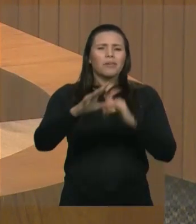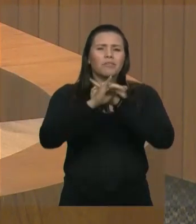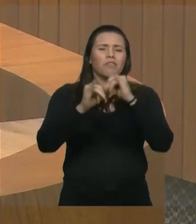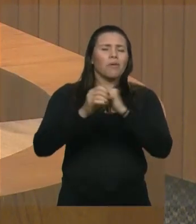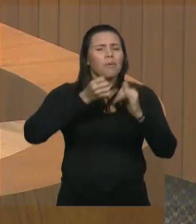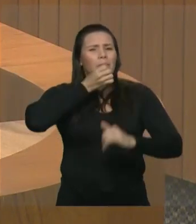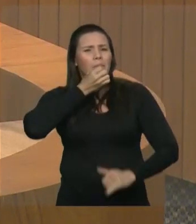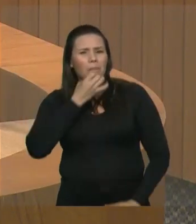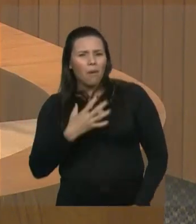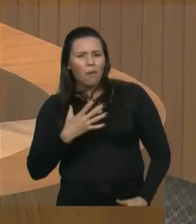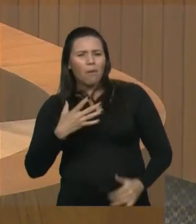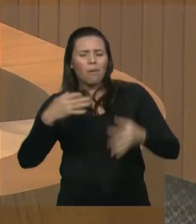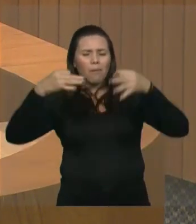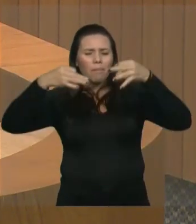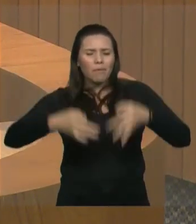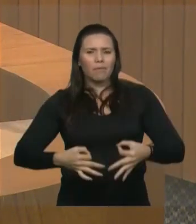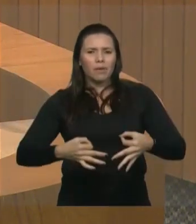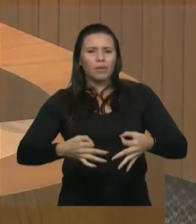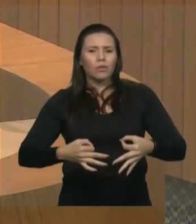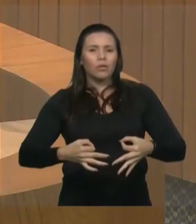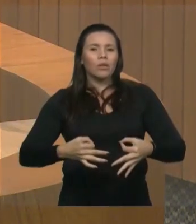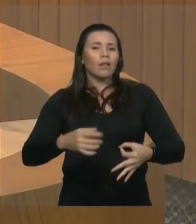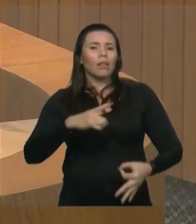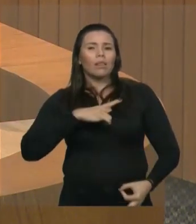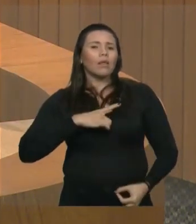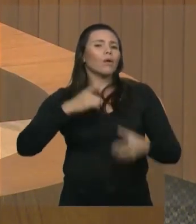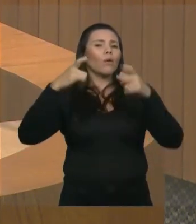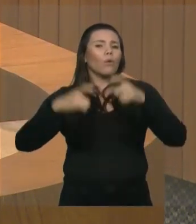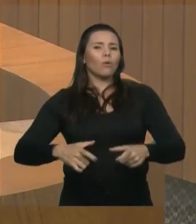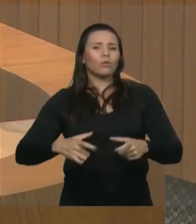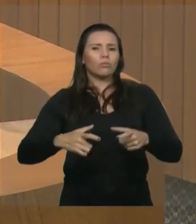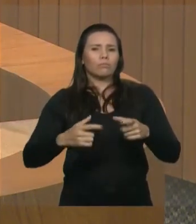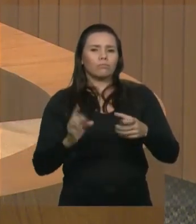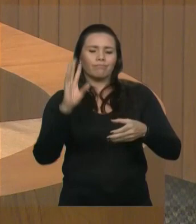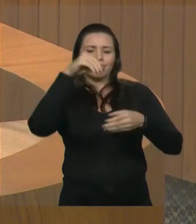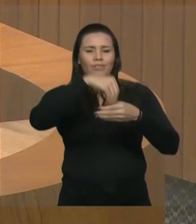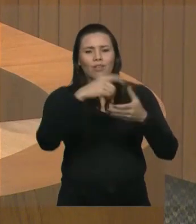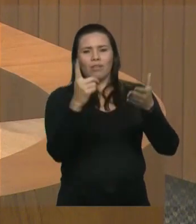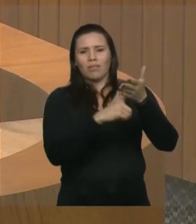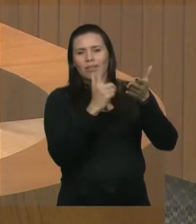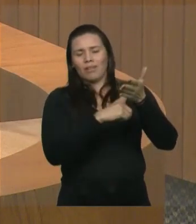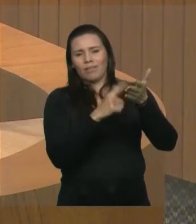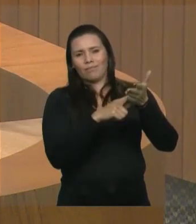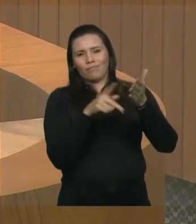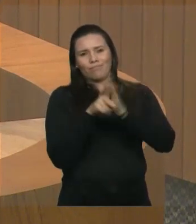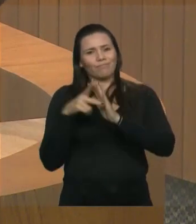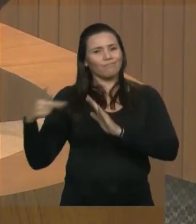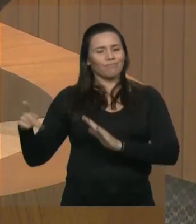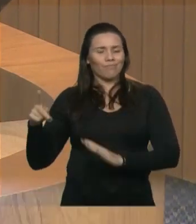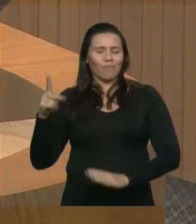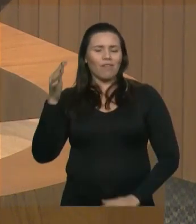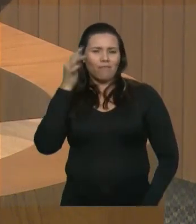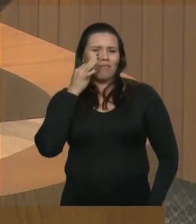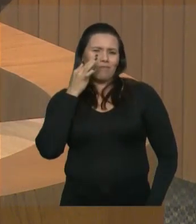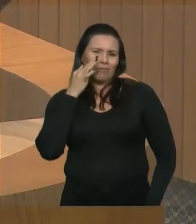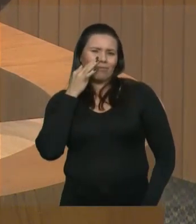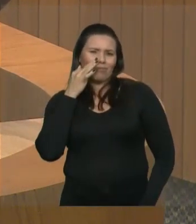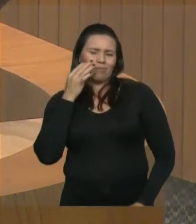Só existe na propaganda mentirosa, que ele gasta o dinheiro público para mentir.